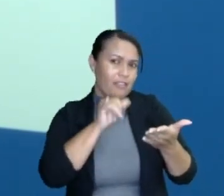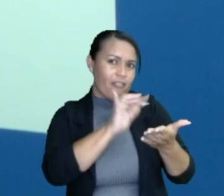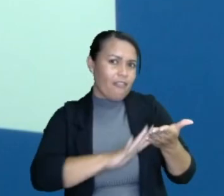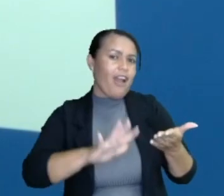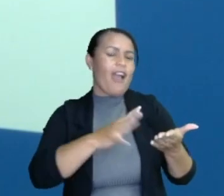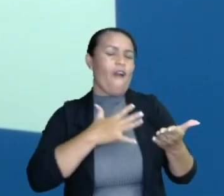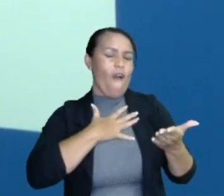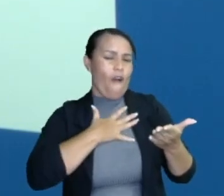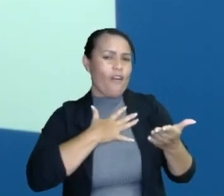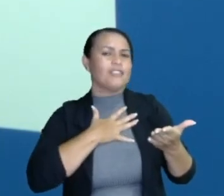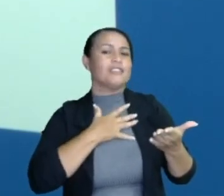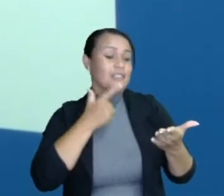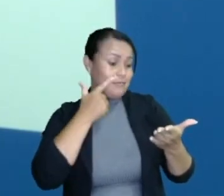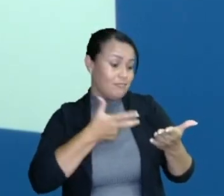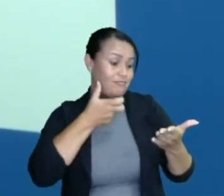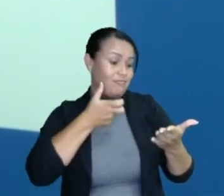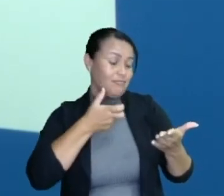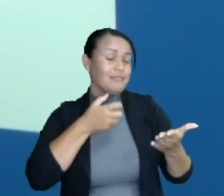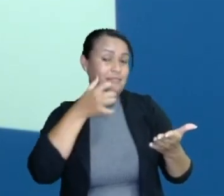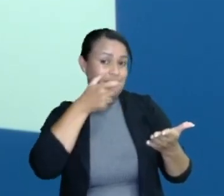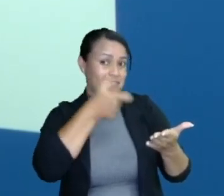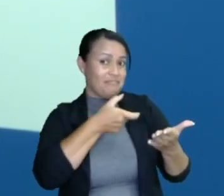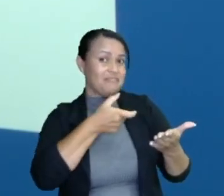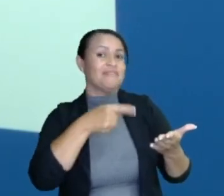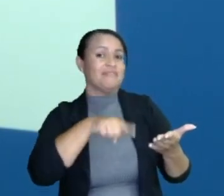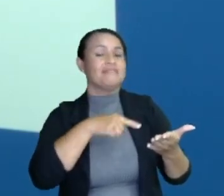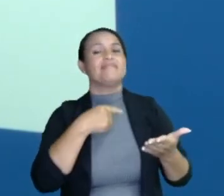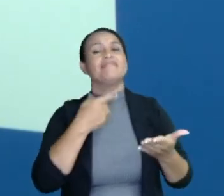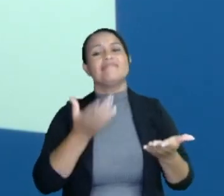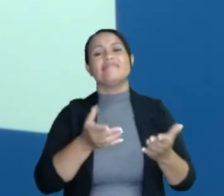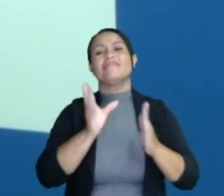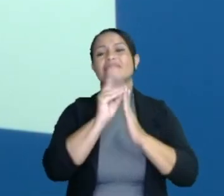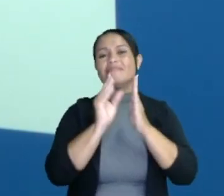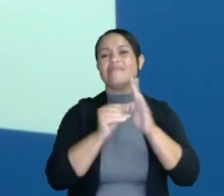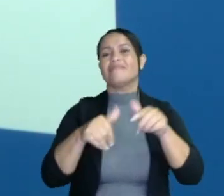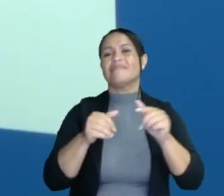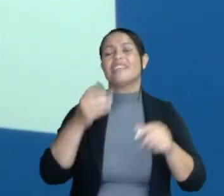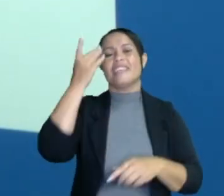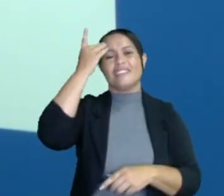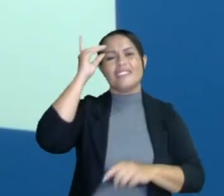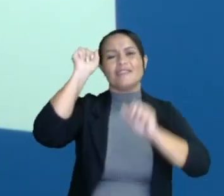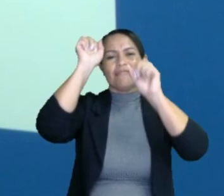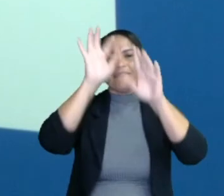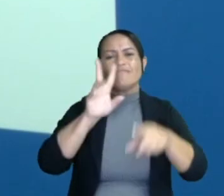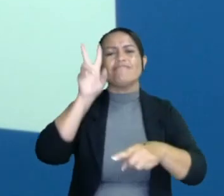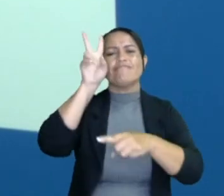com muitas imagens interessantes e todo esse conteúdo que a gente trabalhou. Fiquem com Deus, se